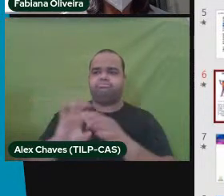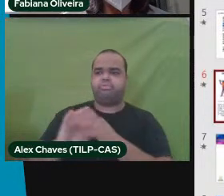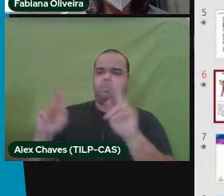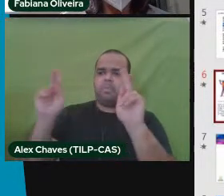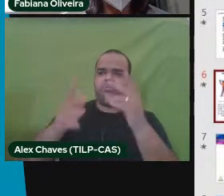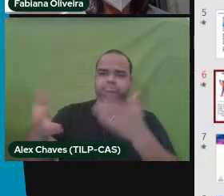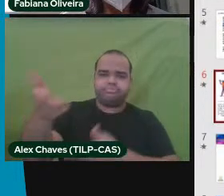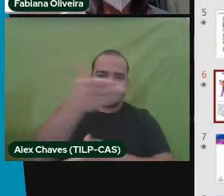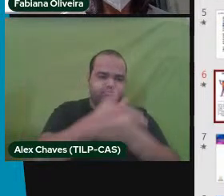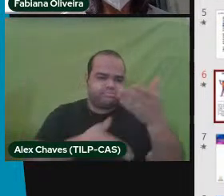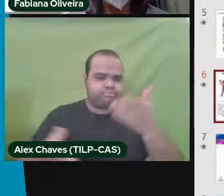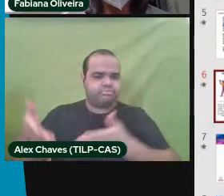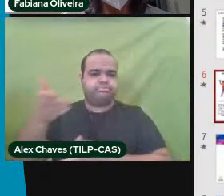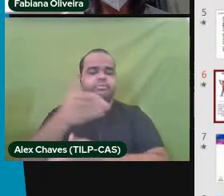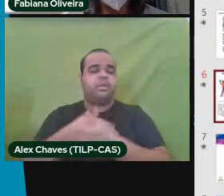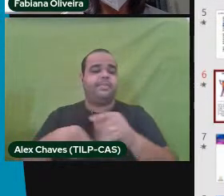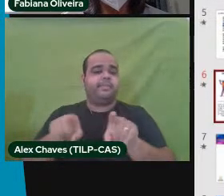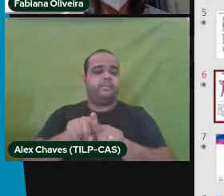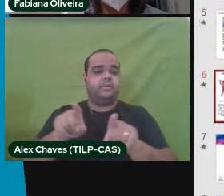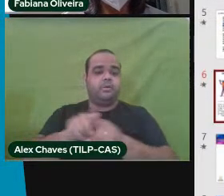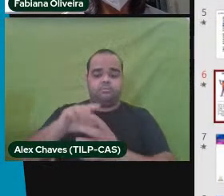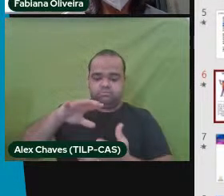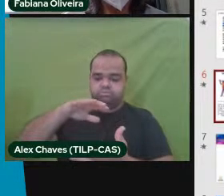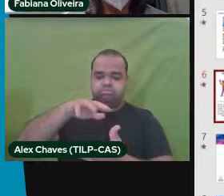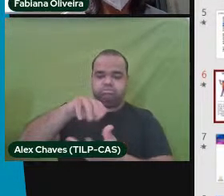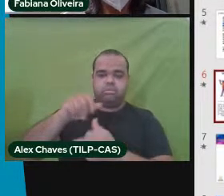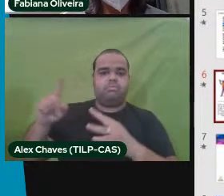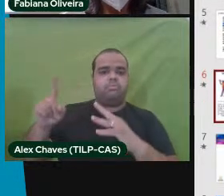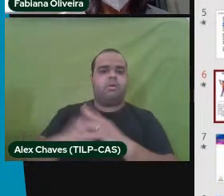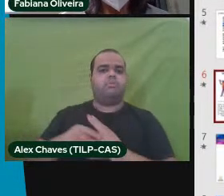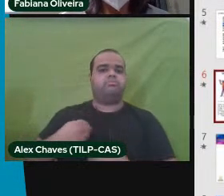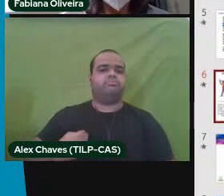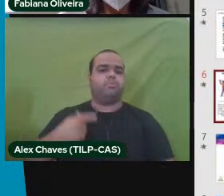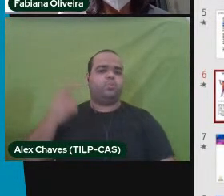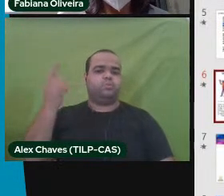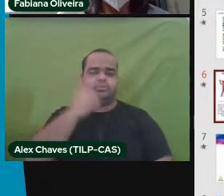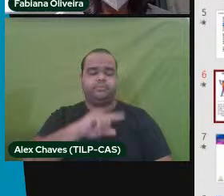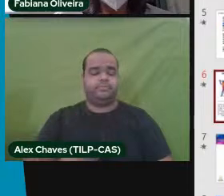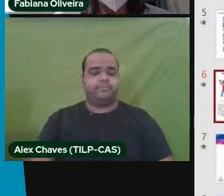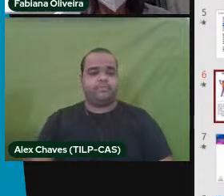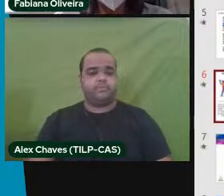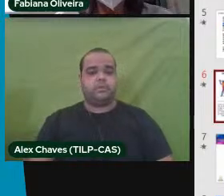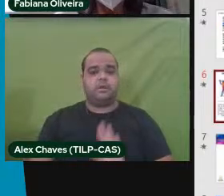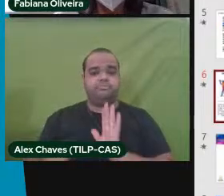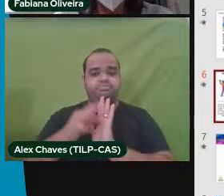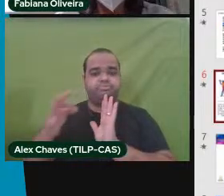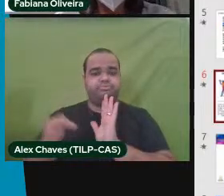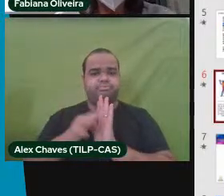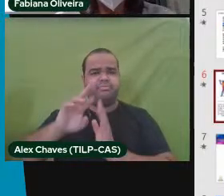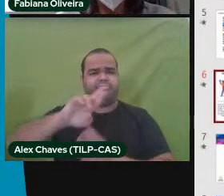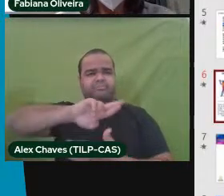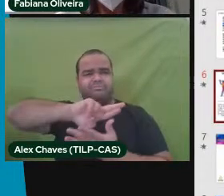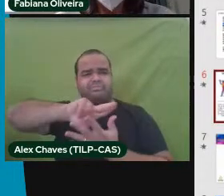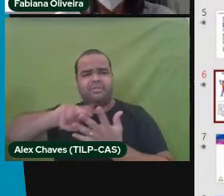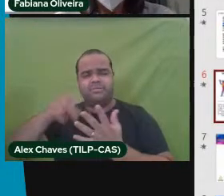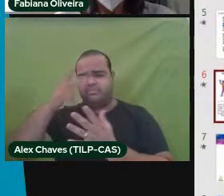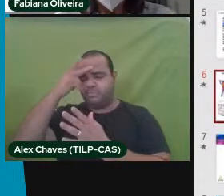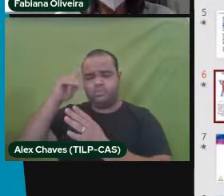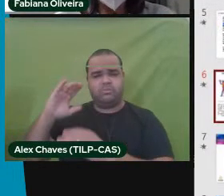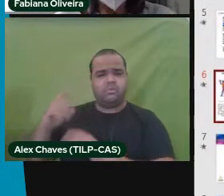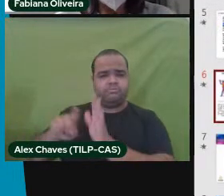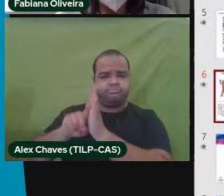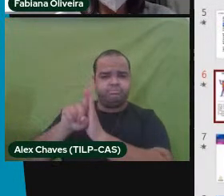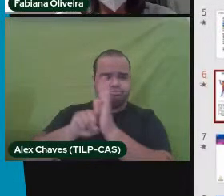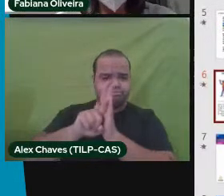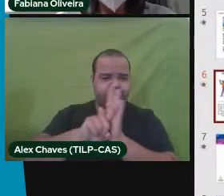que é a grande conclamação para o planeta em que habitamos. Esse é o argumento de vários pesquisadores,